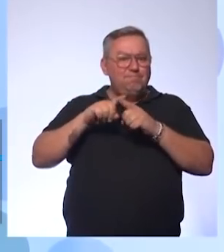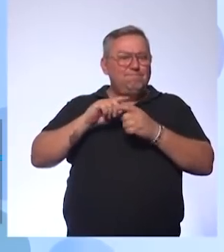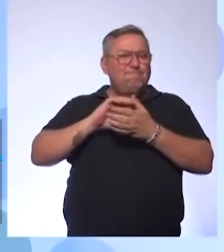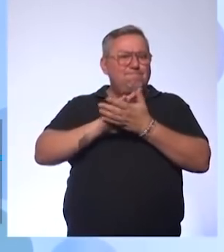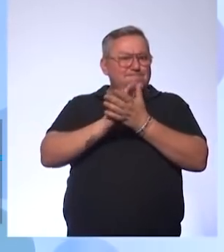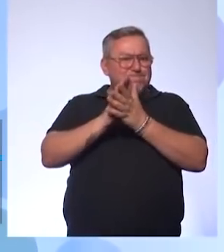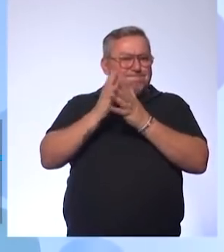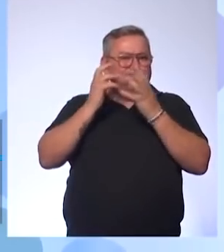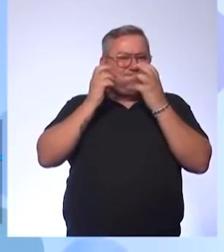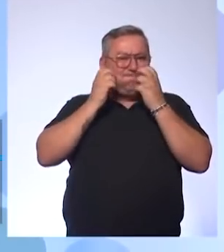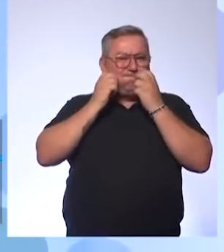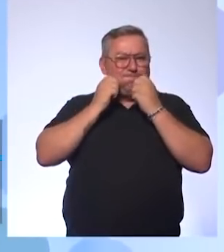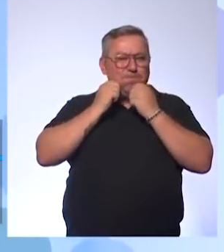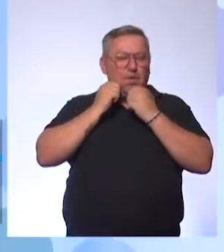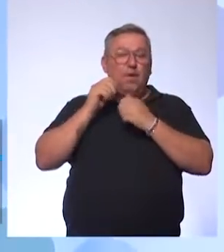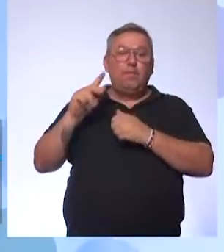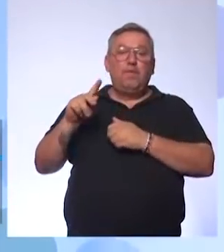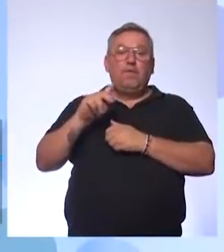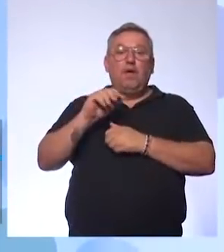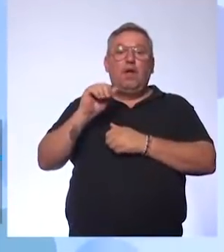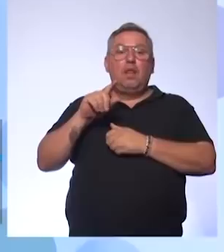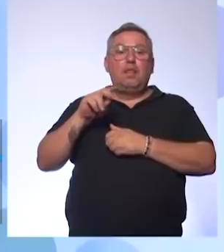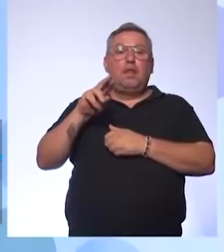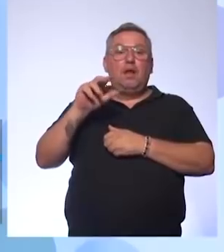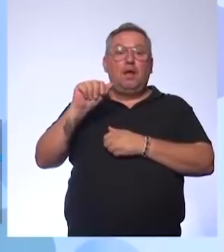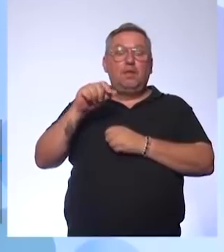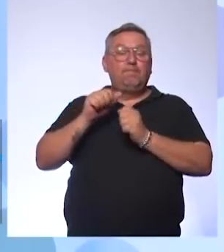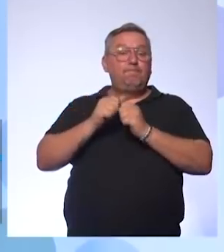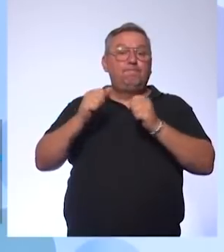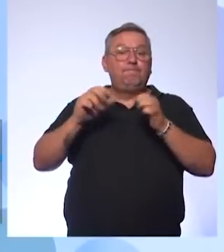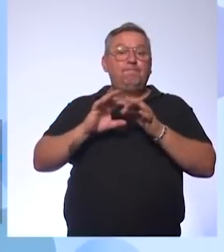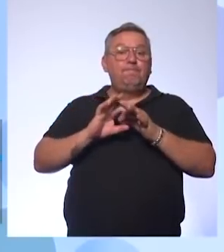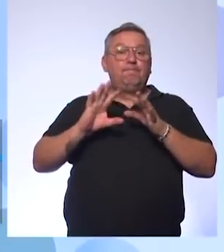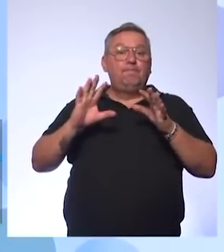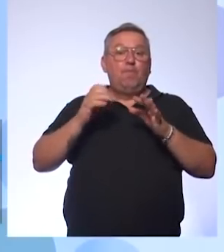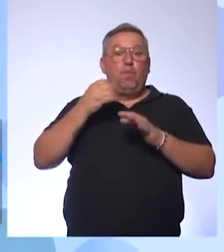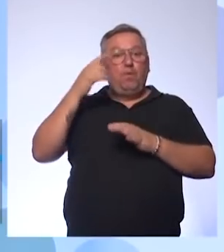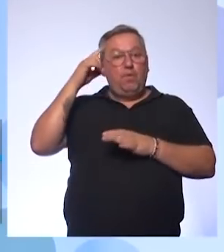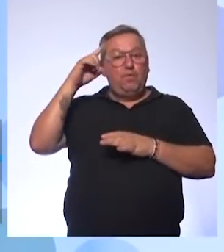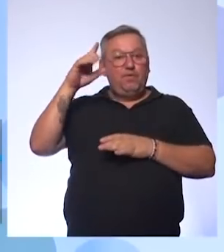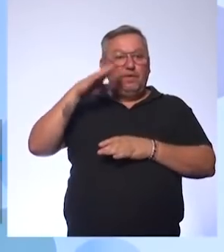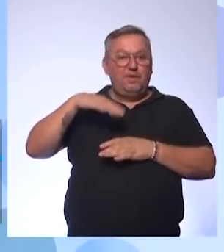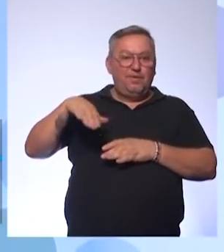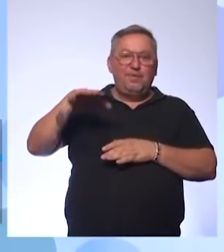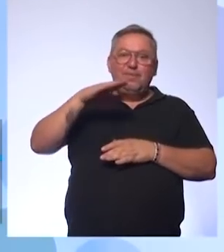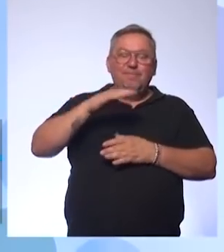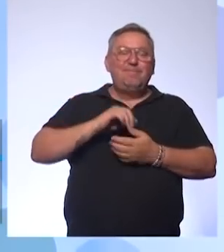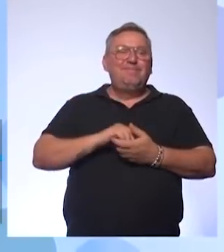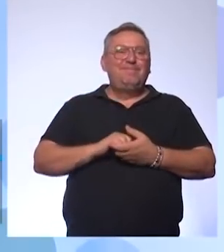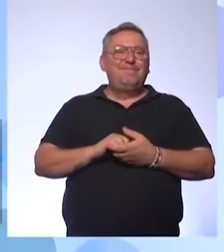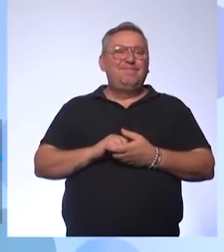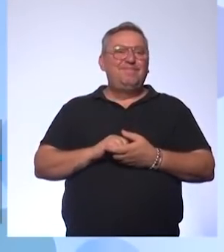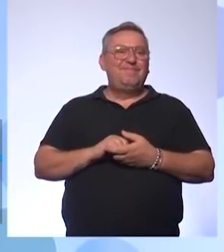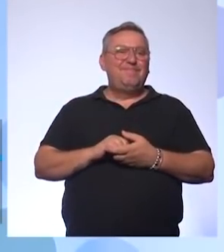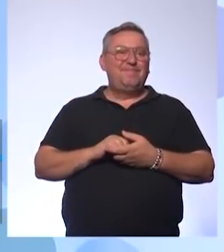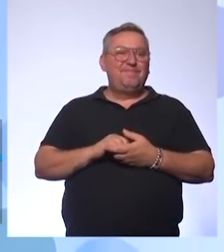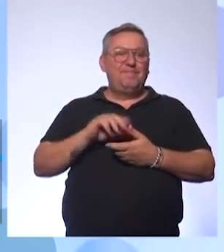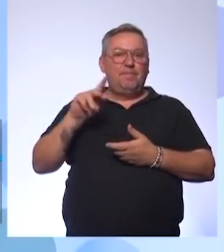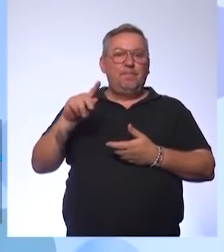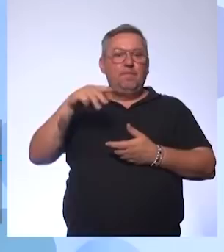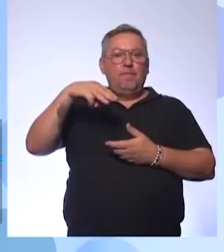Pro Andréa, sem liberdade. Bom dia a todos aqui que estão dando bom dia.